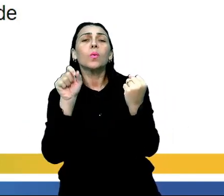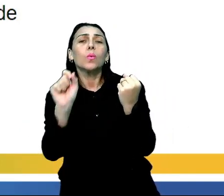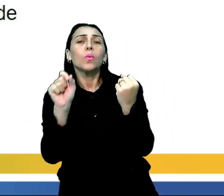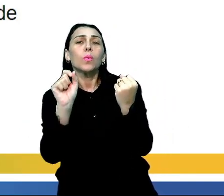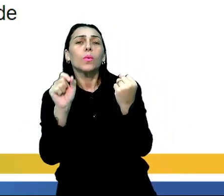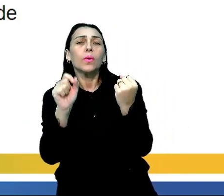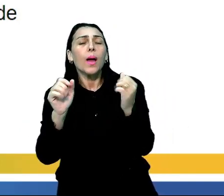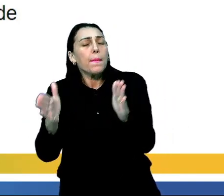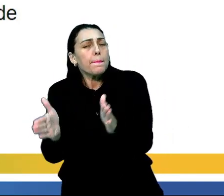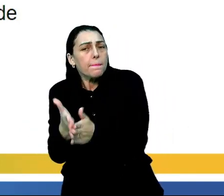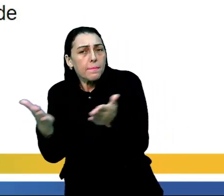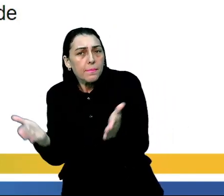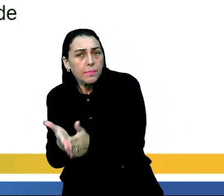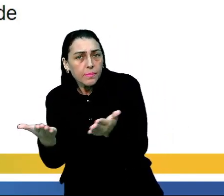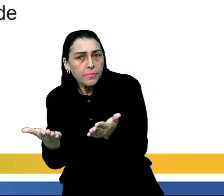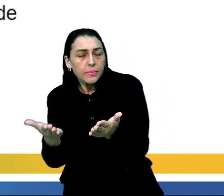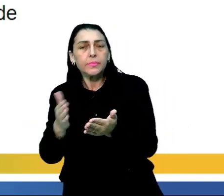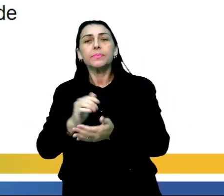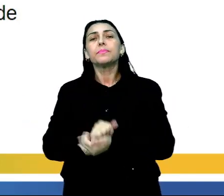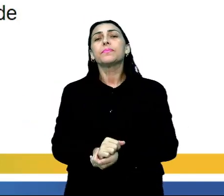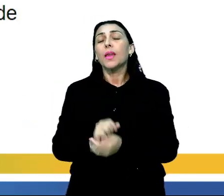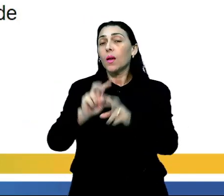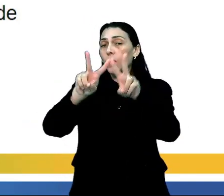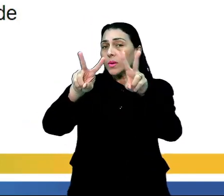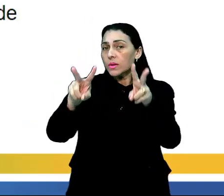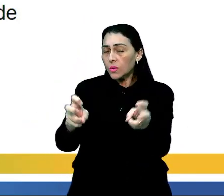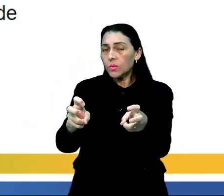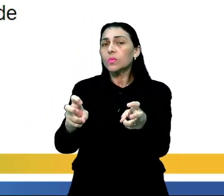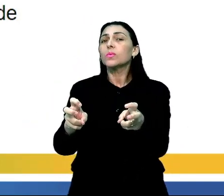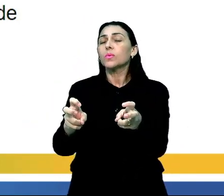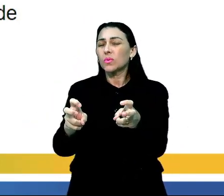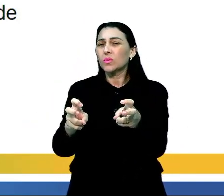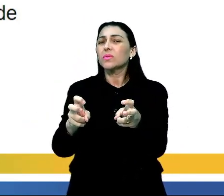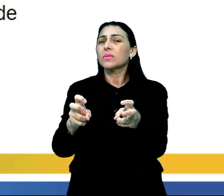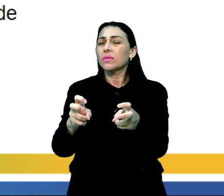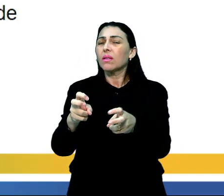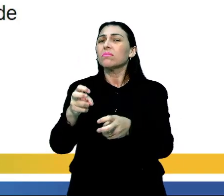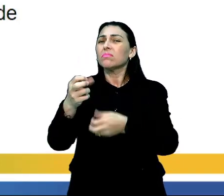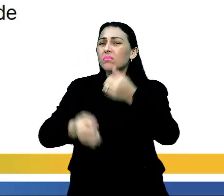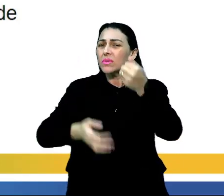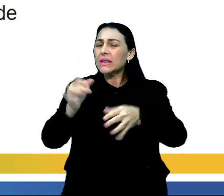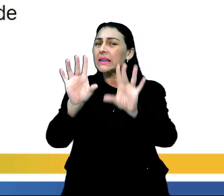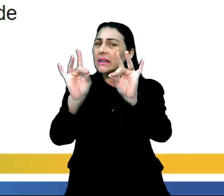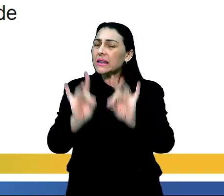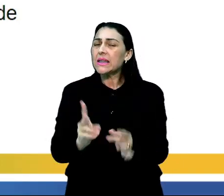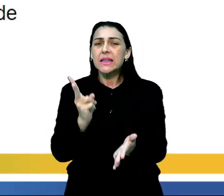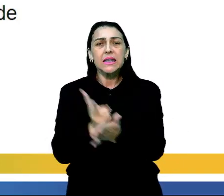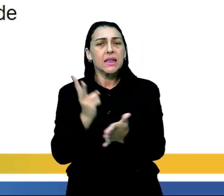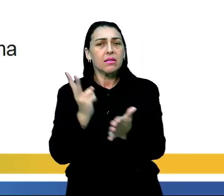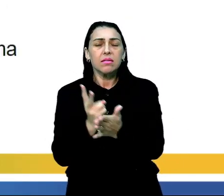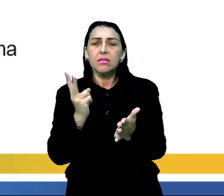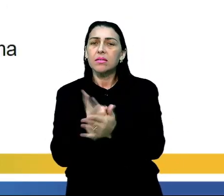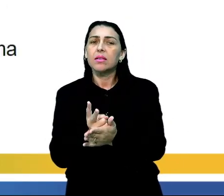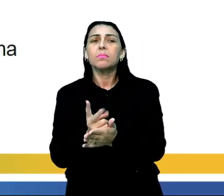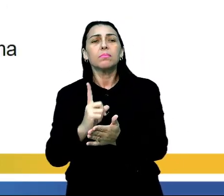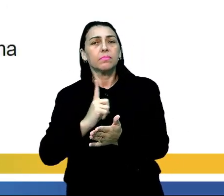quê? A miséria. Então, assim, esse é um assunto que ele é muito discutido, muito debatido e está sempre em